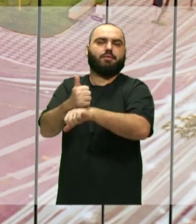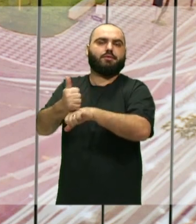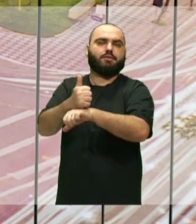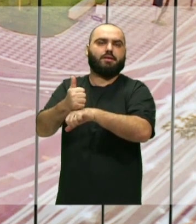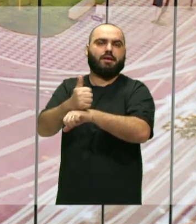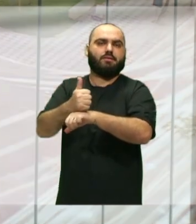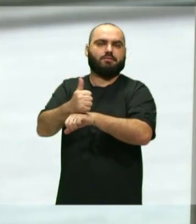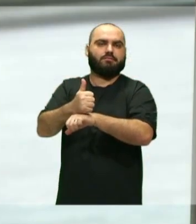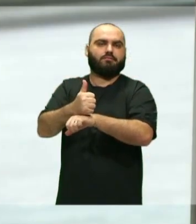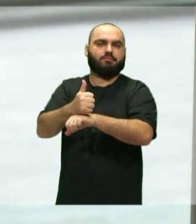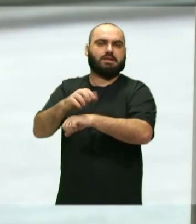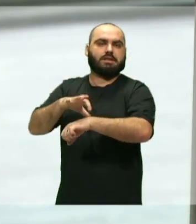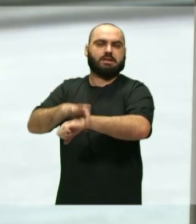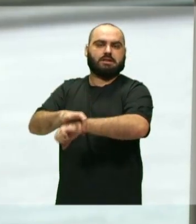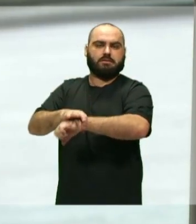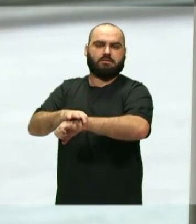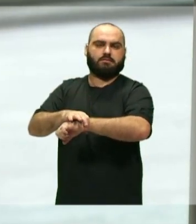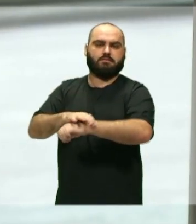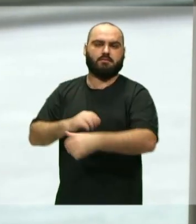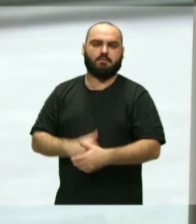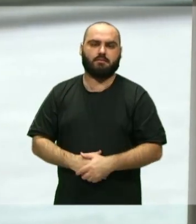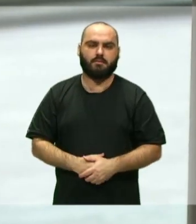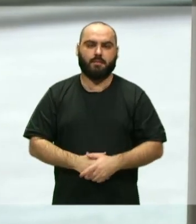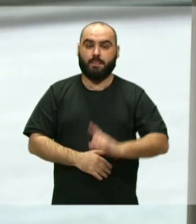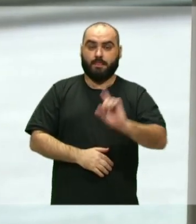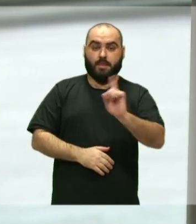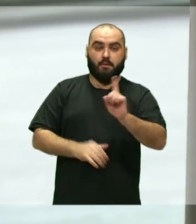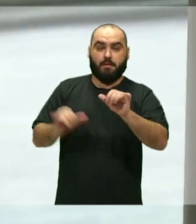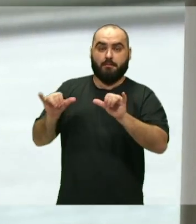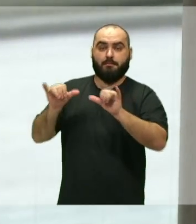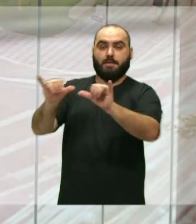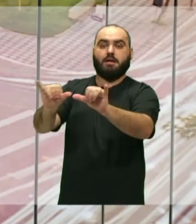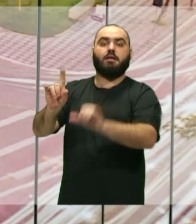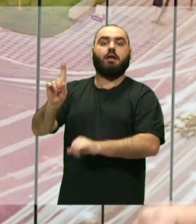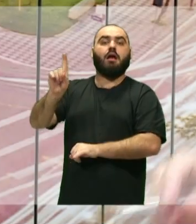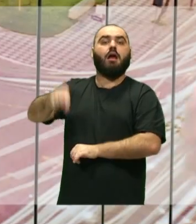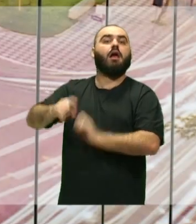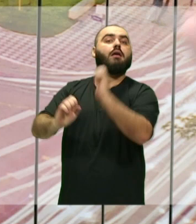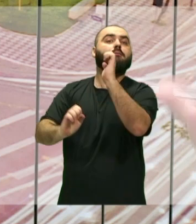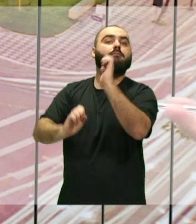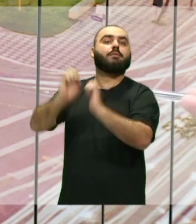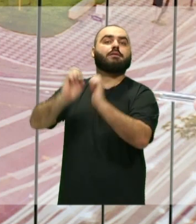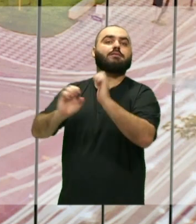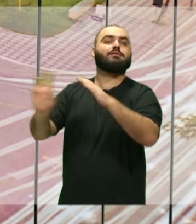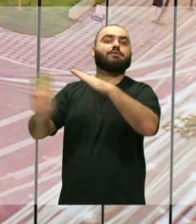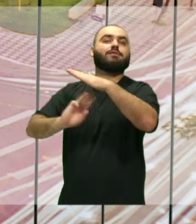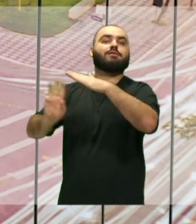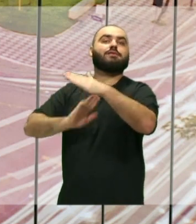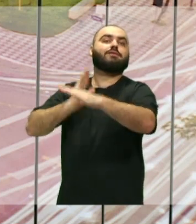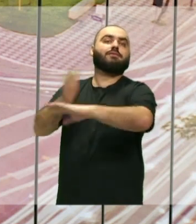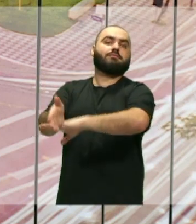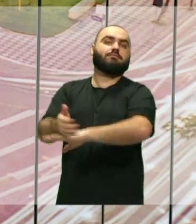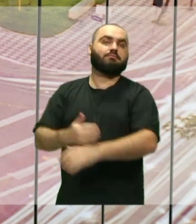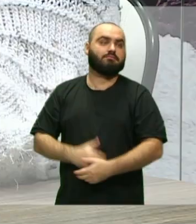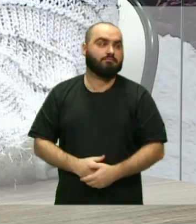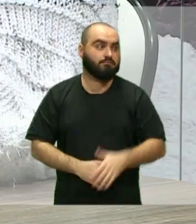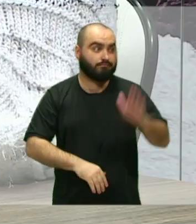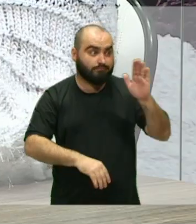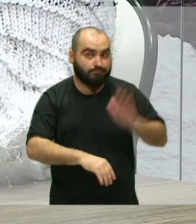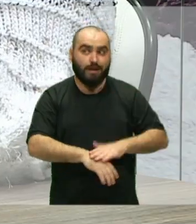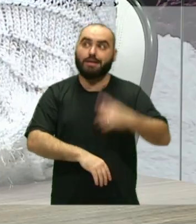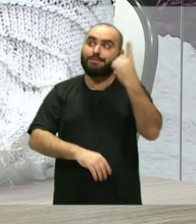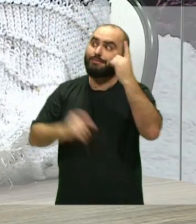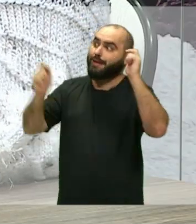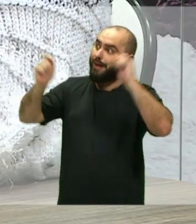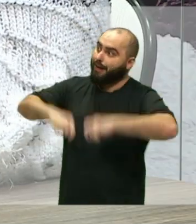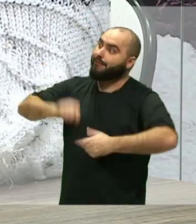orientação não é do mercado, é do terceirizado que falta, né? Então, a gente entra em contato com eles, mas... Mais uma capacitação que